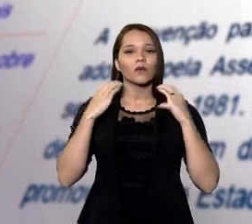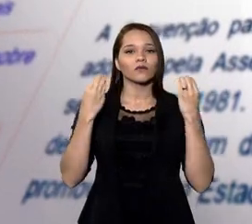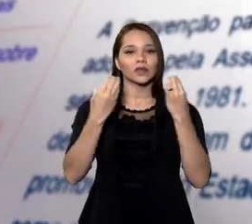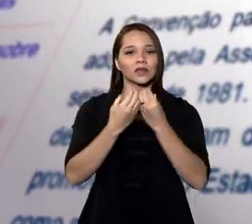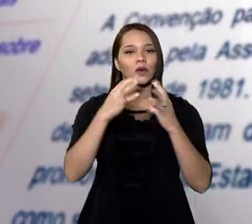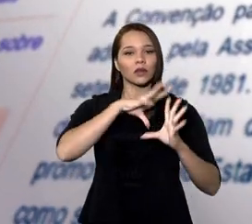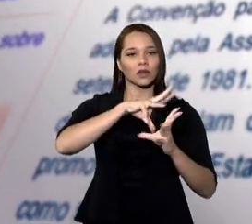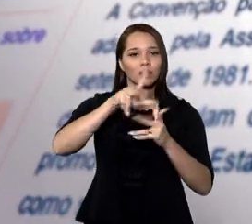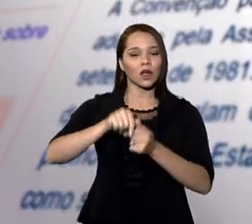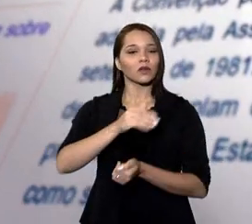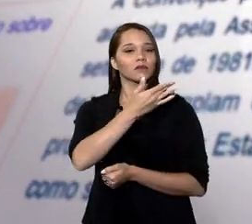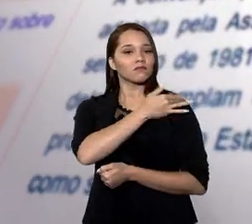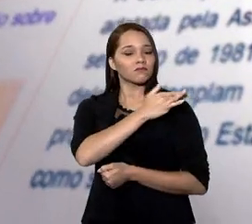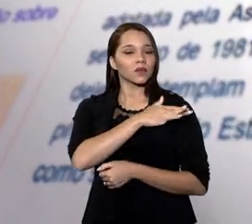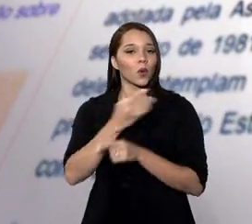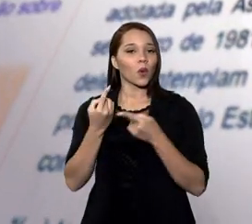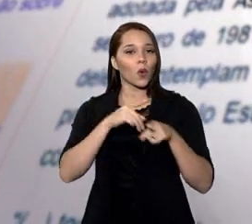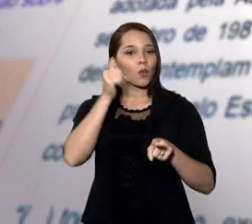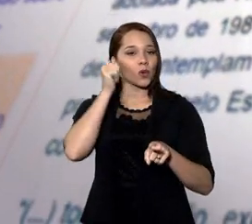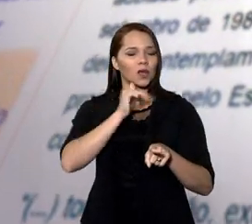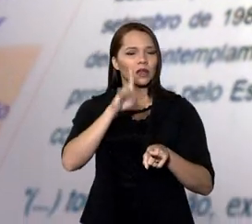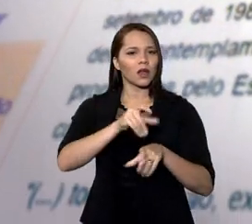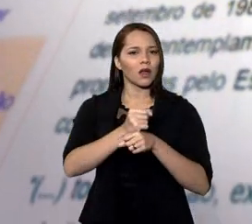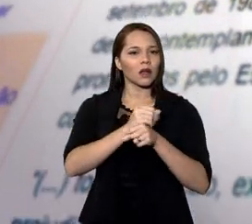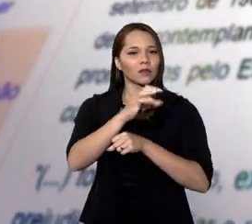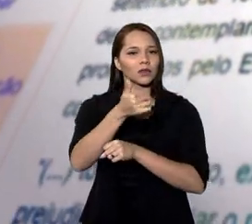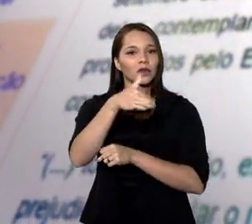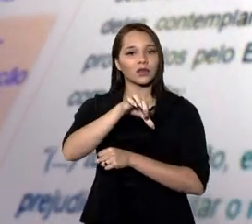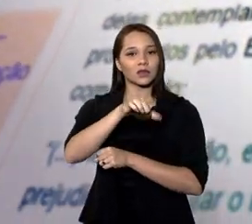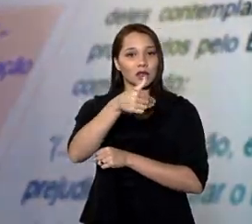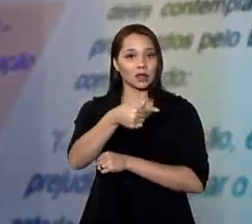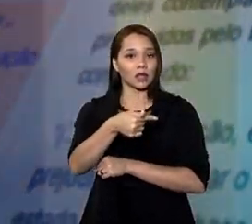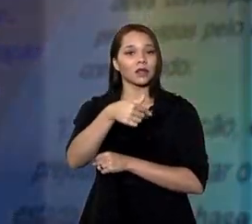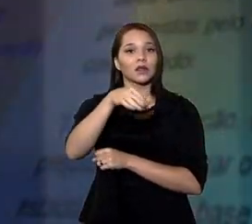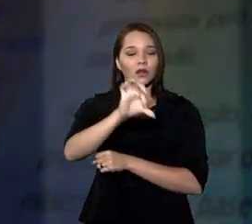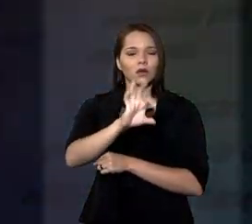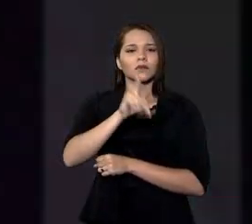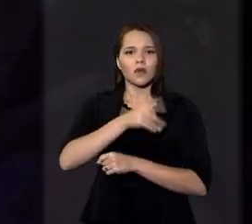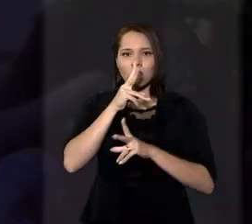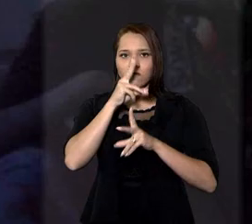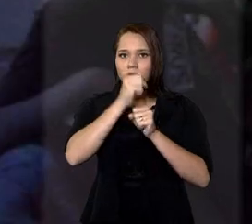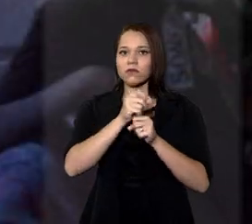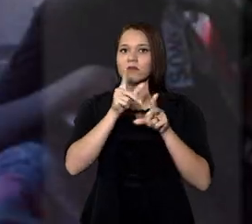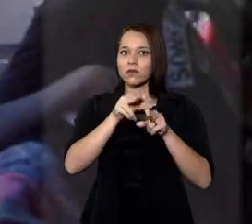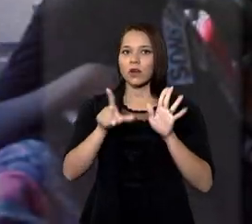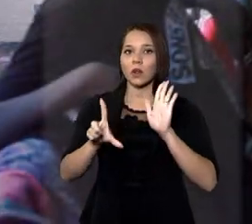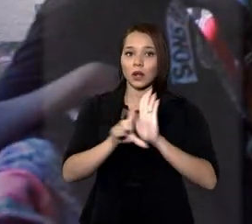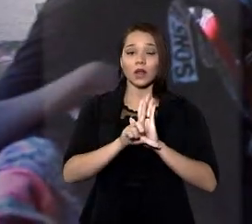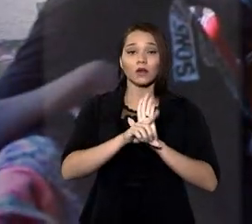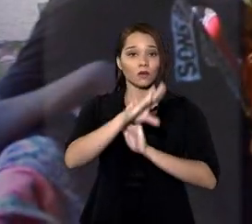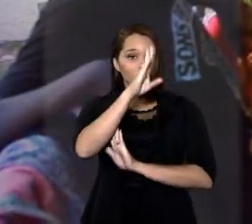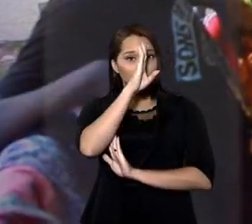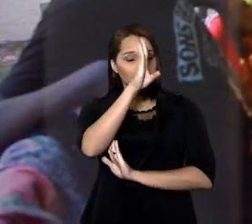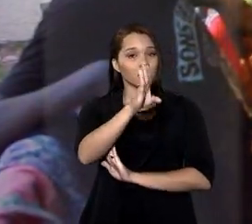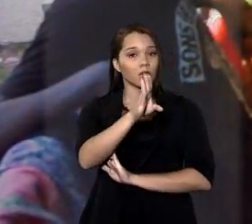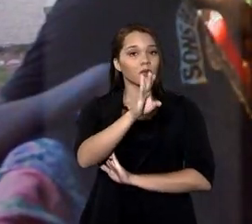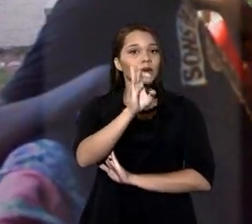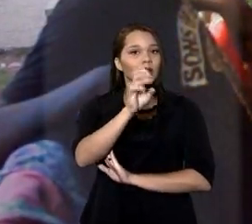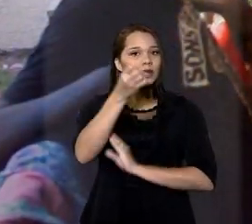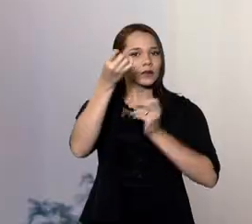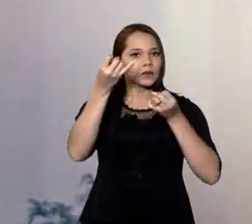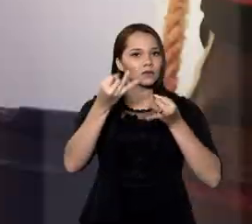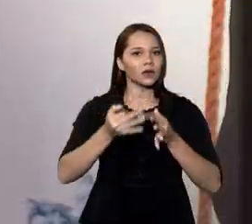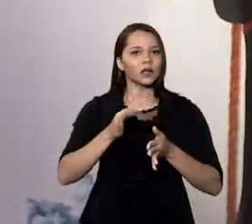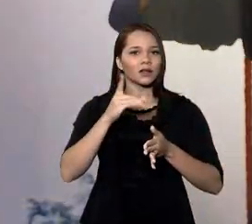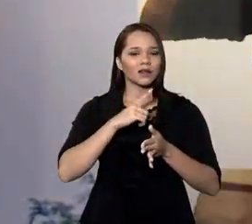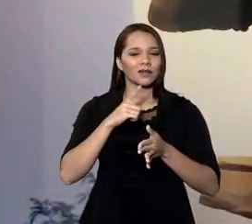da discriminação contra a mulher que é de 79 que também tem força de lei e o grande marco o que fala que trace